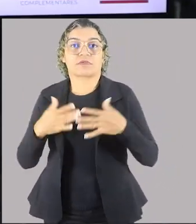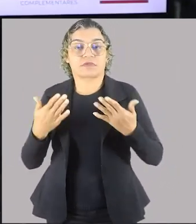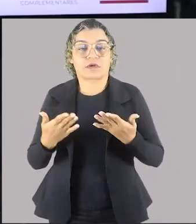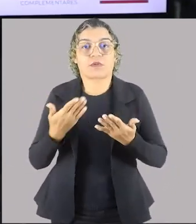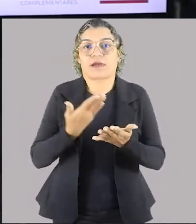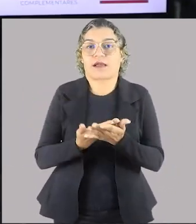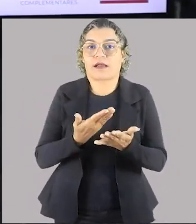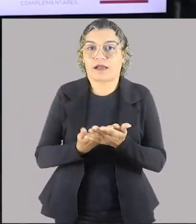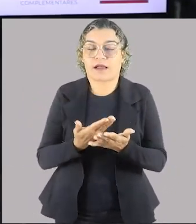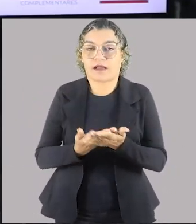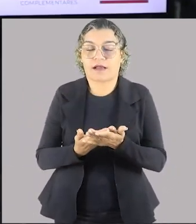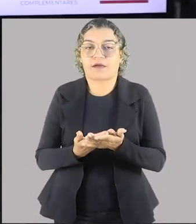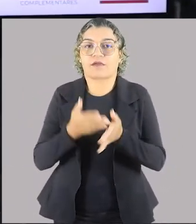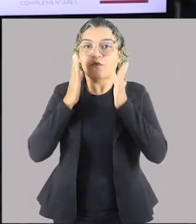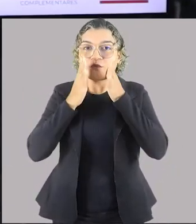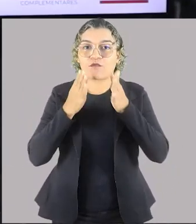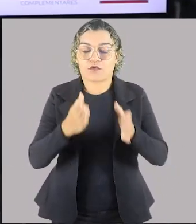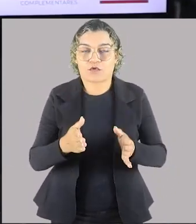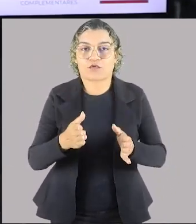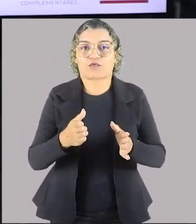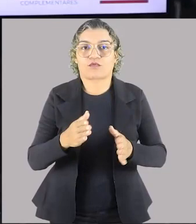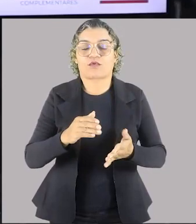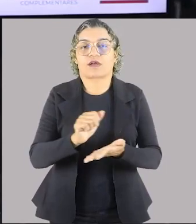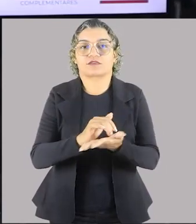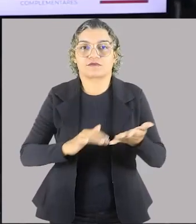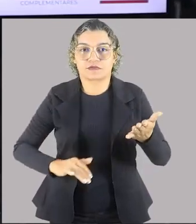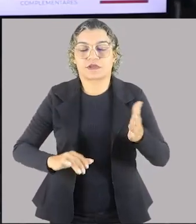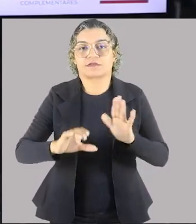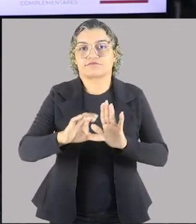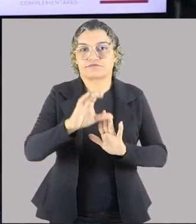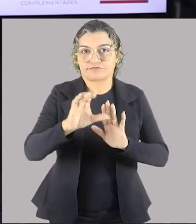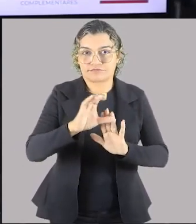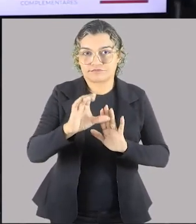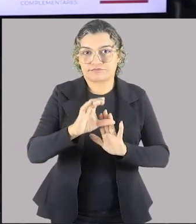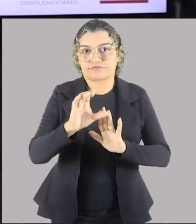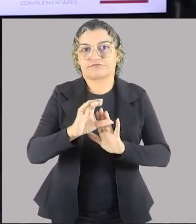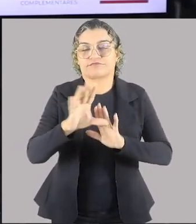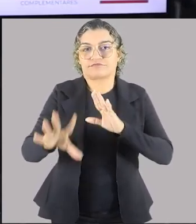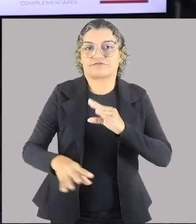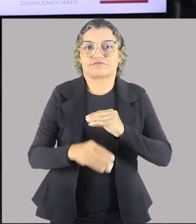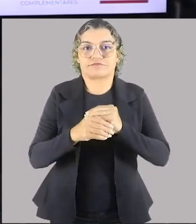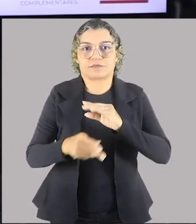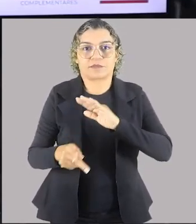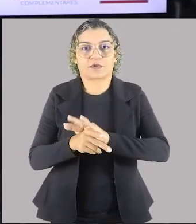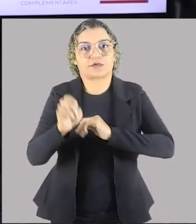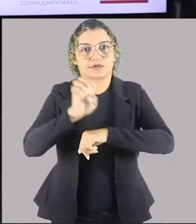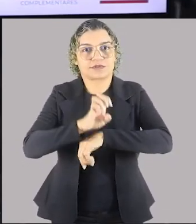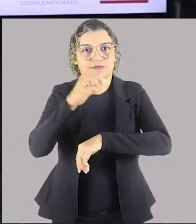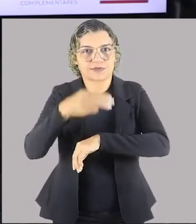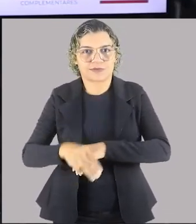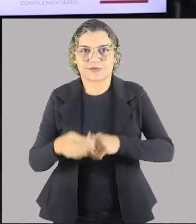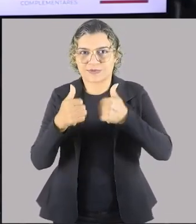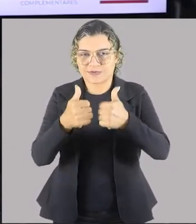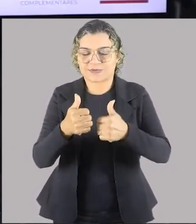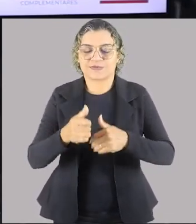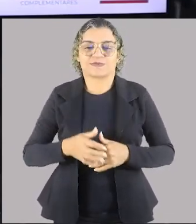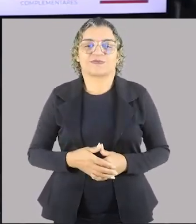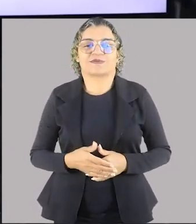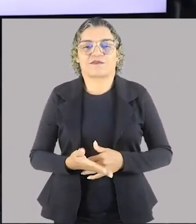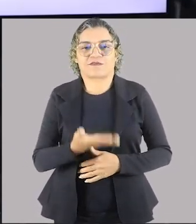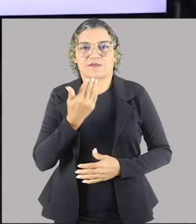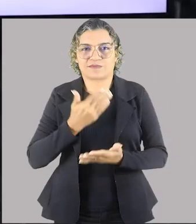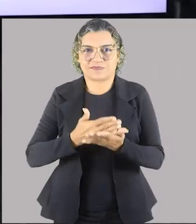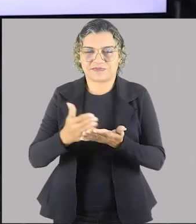atividades curriculares complementares que é patrocinada pelo governo do estado do Maranhão. Fechou? Vamos lá para a nossa